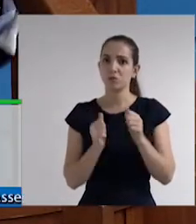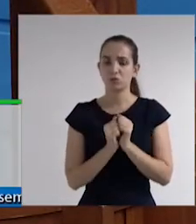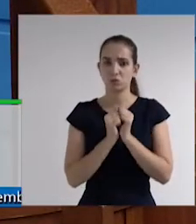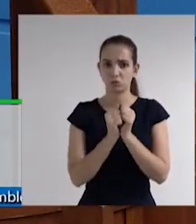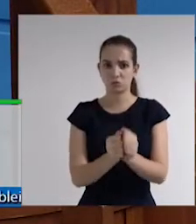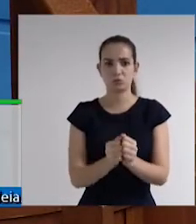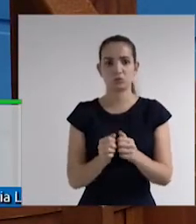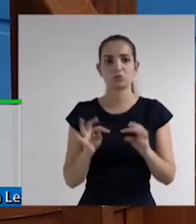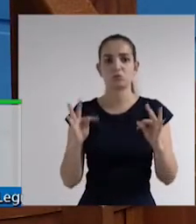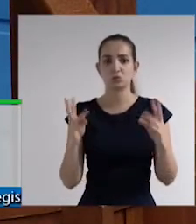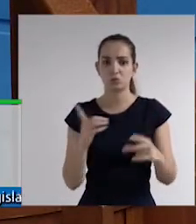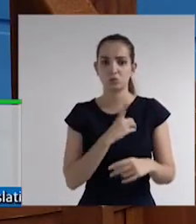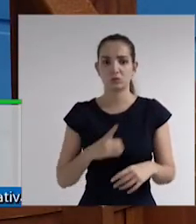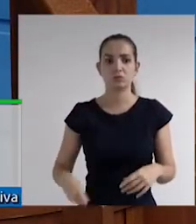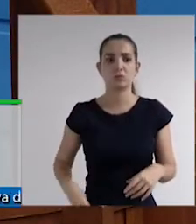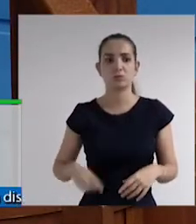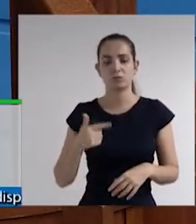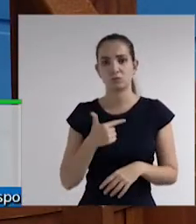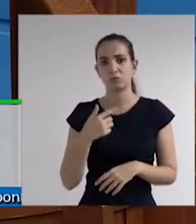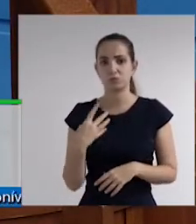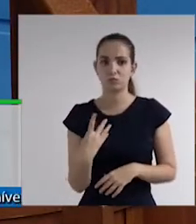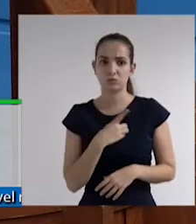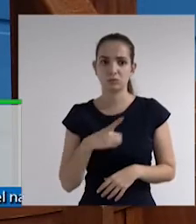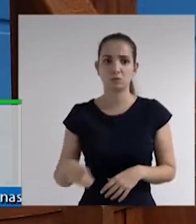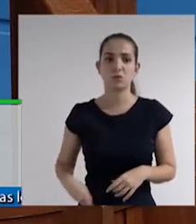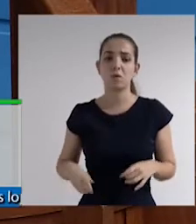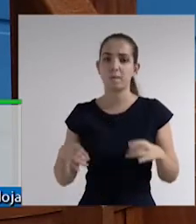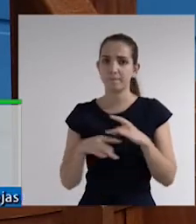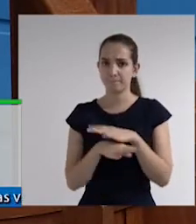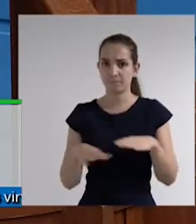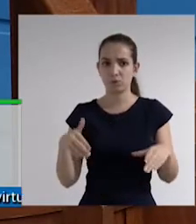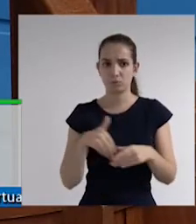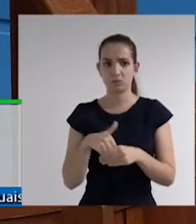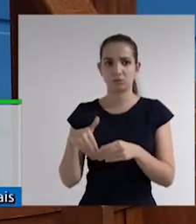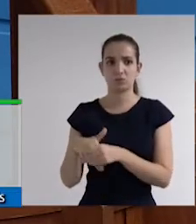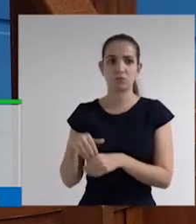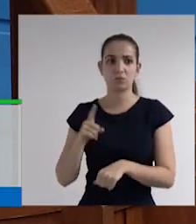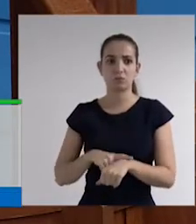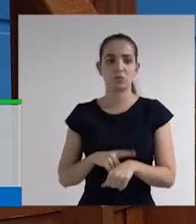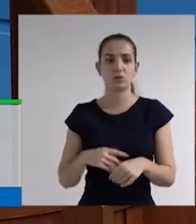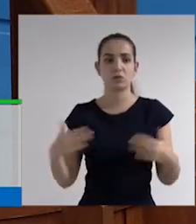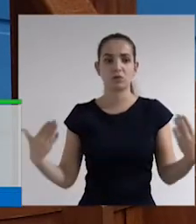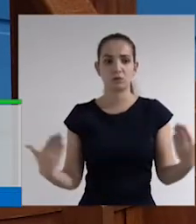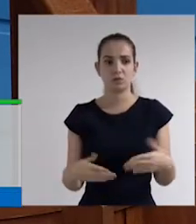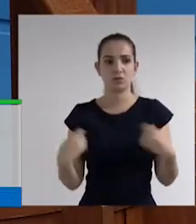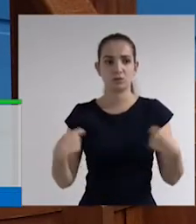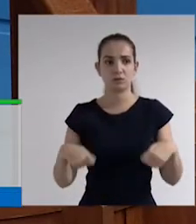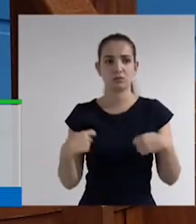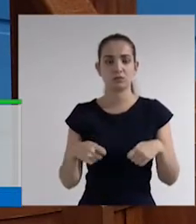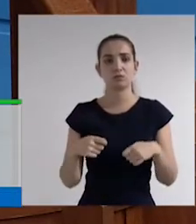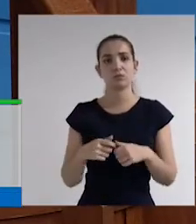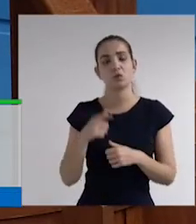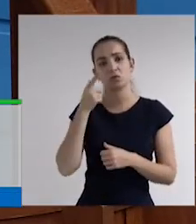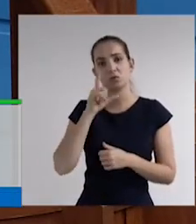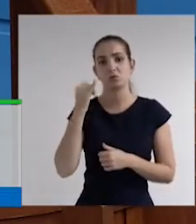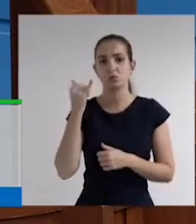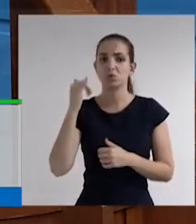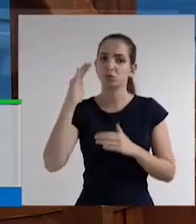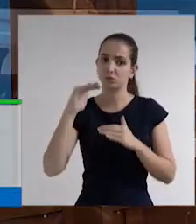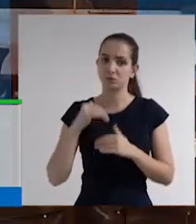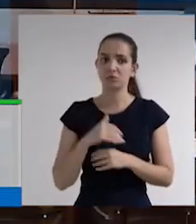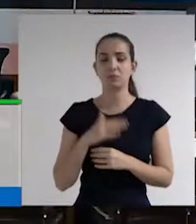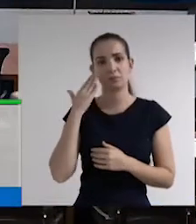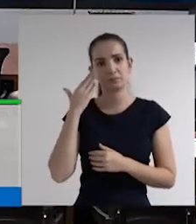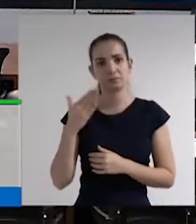senhores deputados todos, os 24, estão prontos para votar um instrumento legal necessário para a gente conseguir essa redução. Obrigado, senhores.